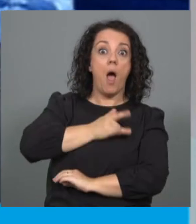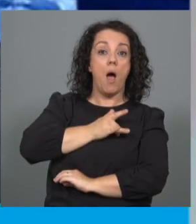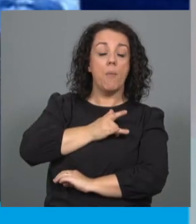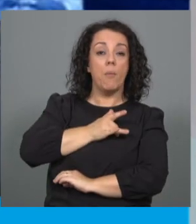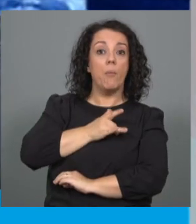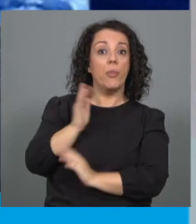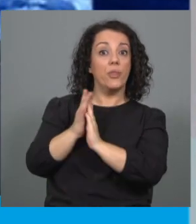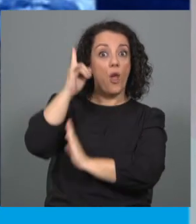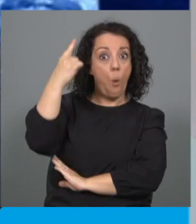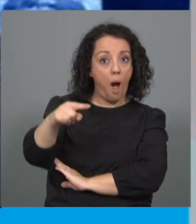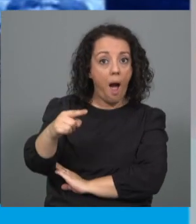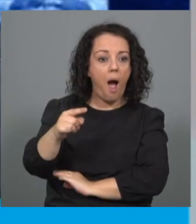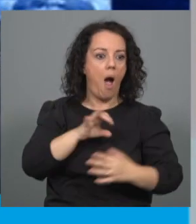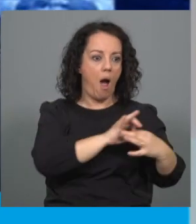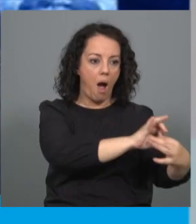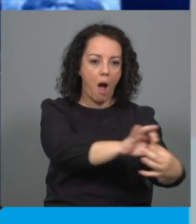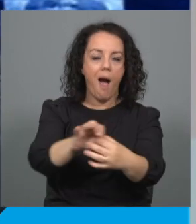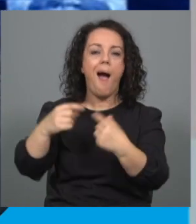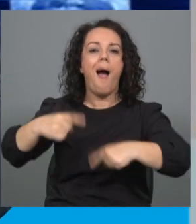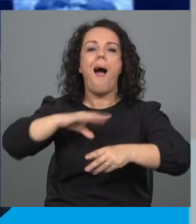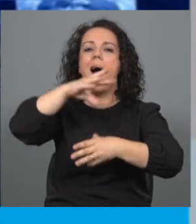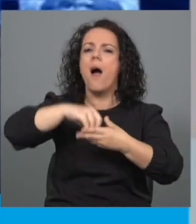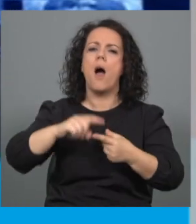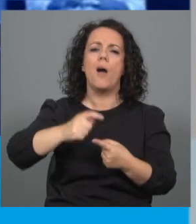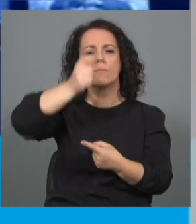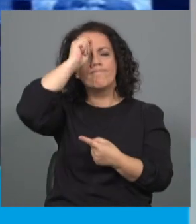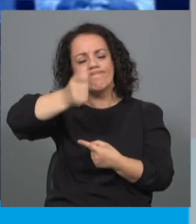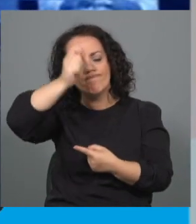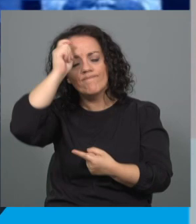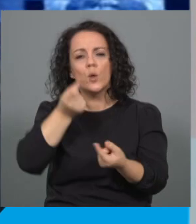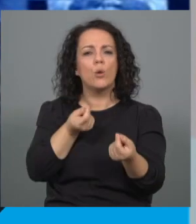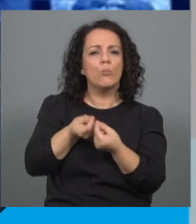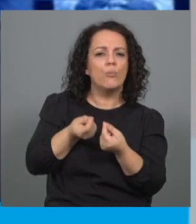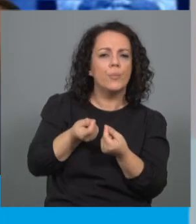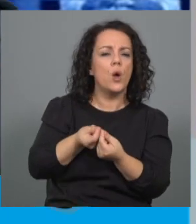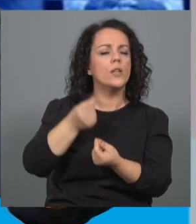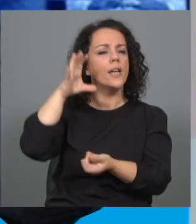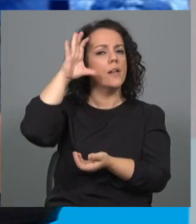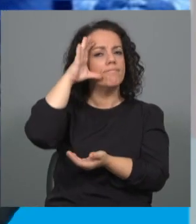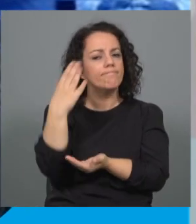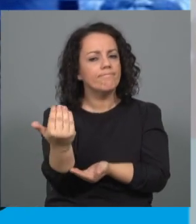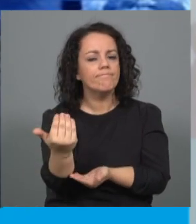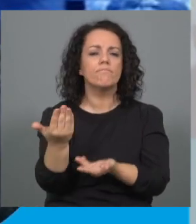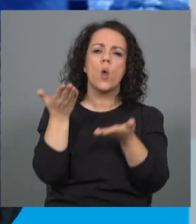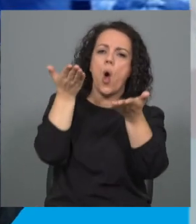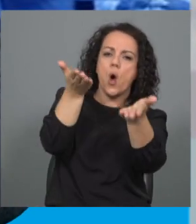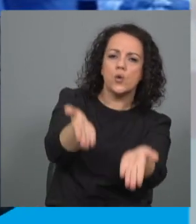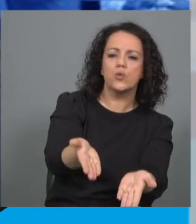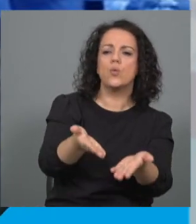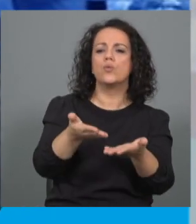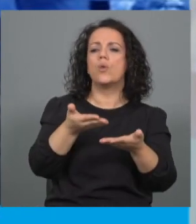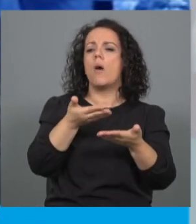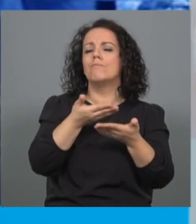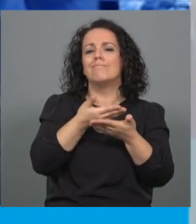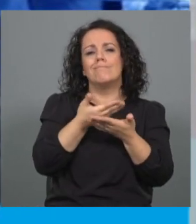o respeito, há proximidade, há a capacidade de escuta, há a capacidade de ajuda, ao estender a mão, e portanto diremos que